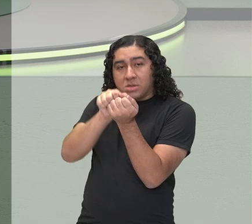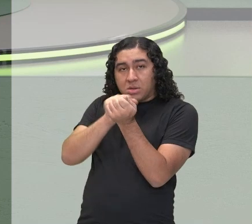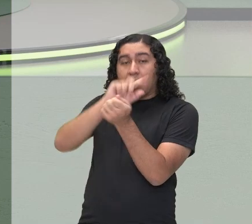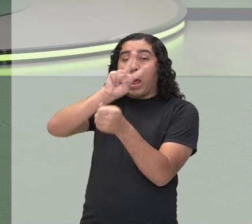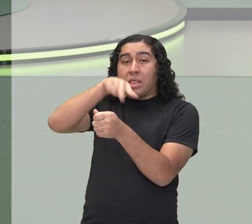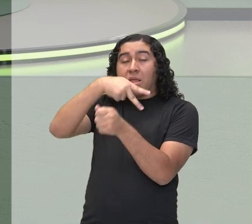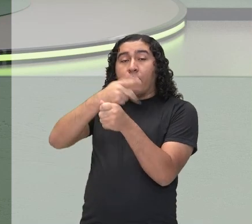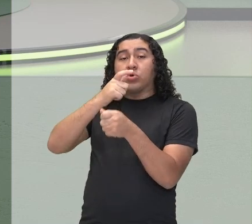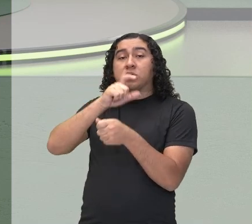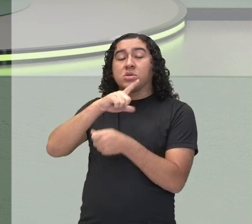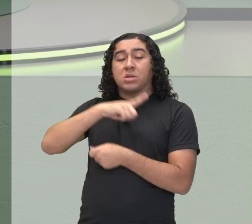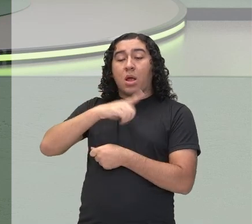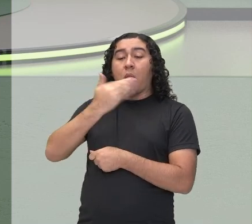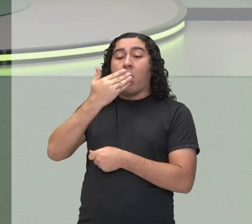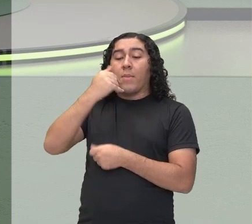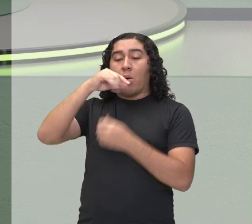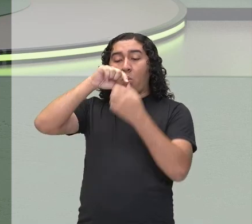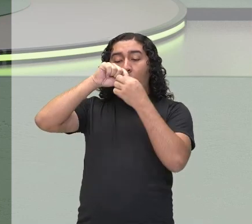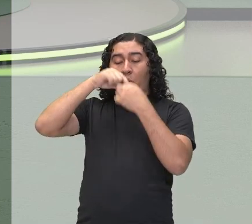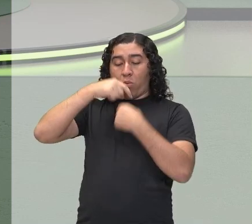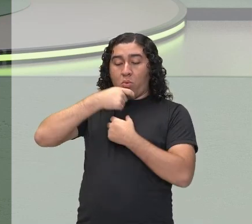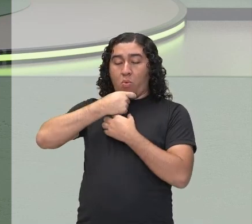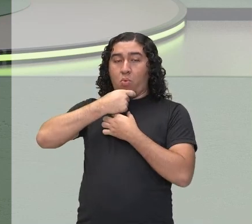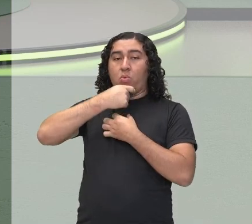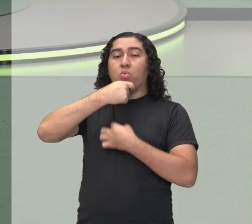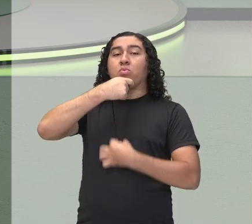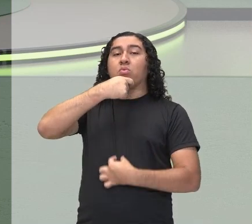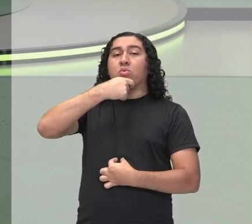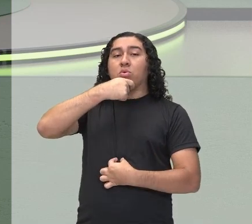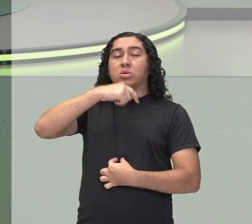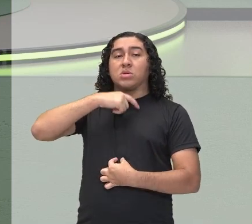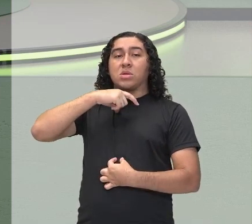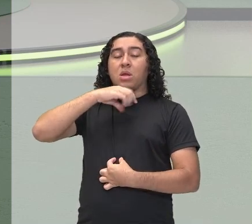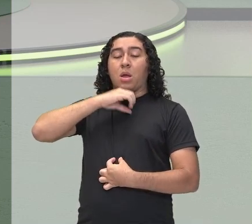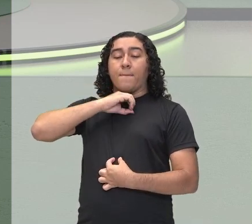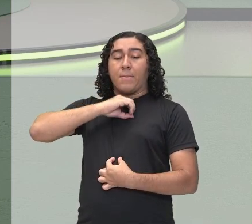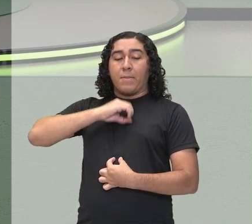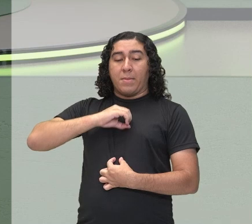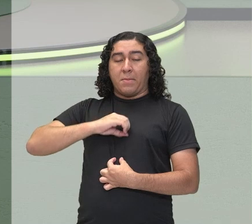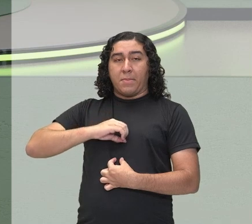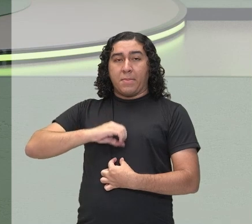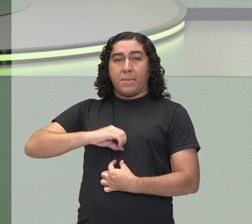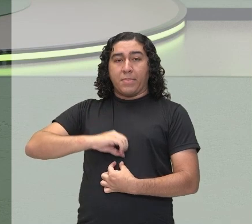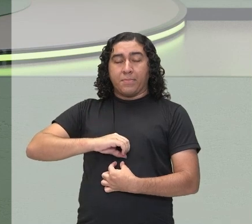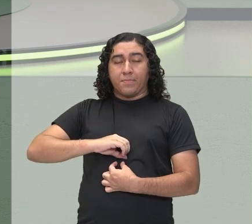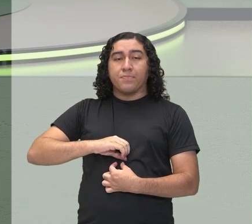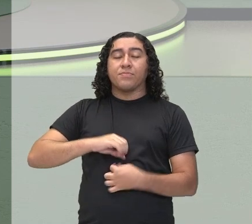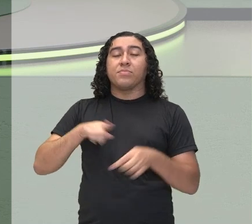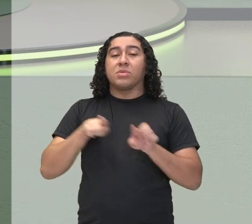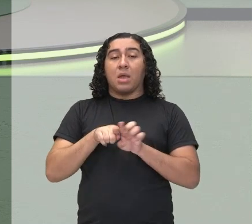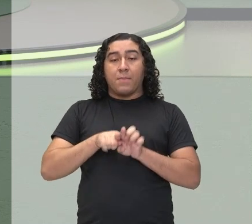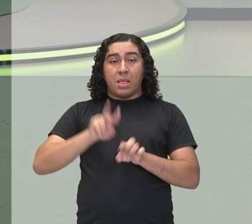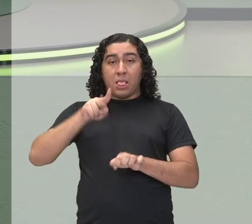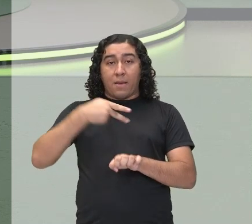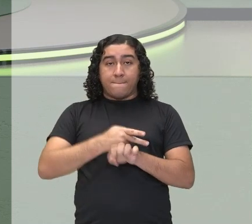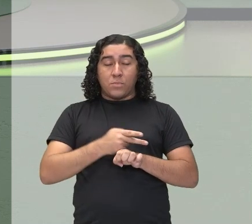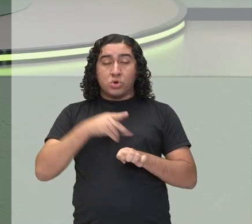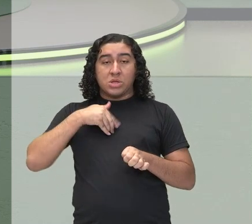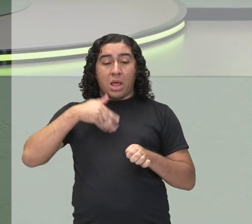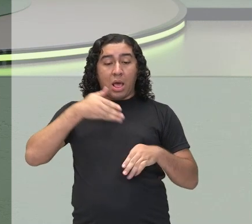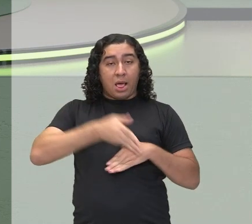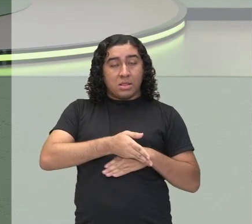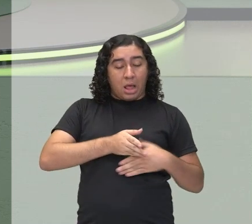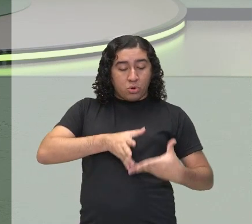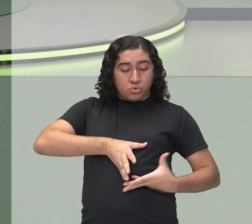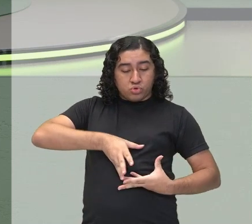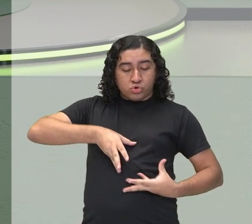pelo esôfago, né? Esse tubo que a gente observa aqui bem ao centro, vai chegar no estômago